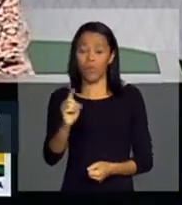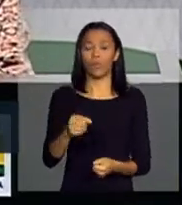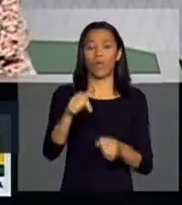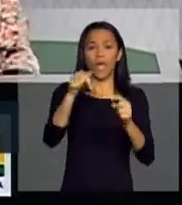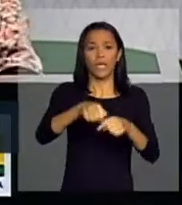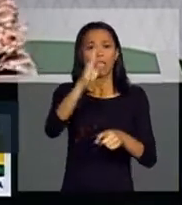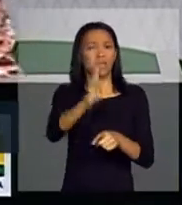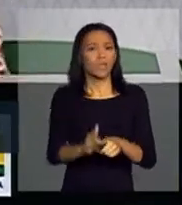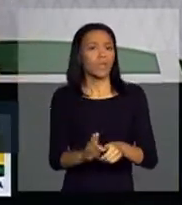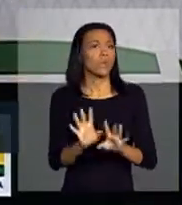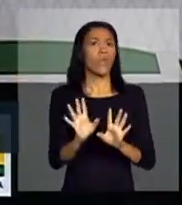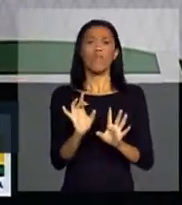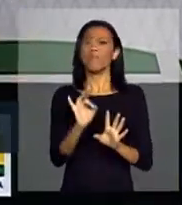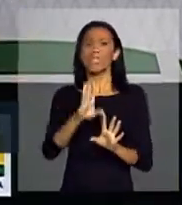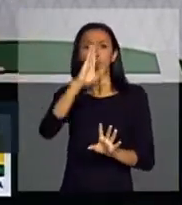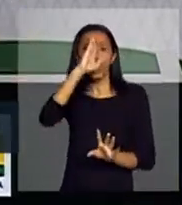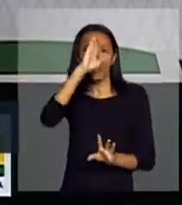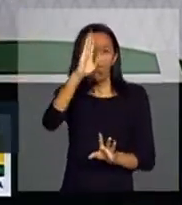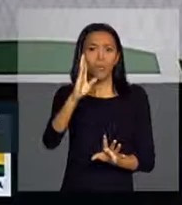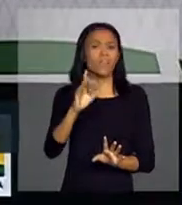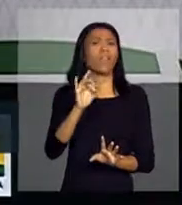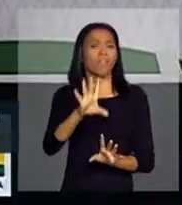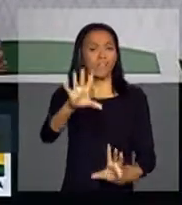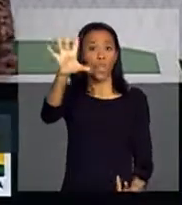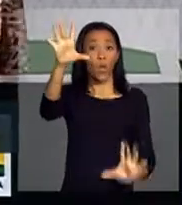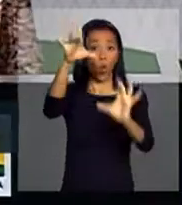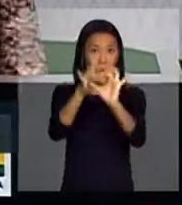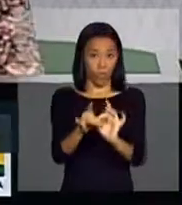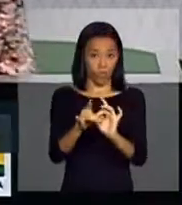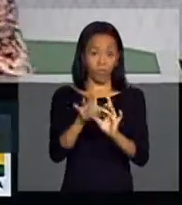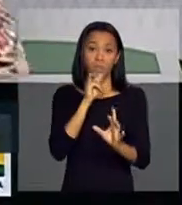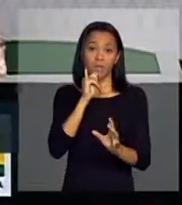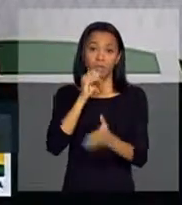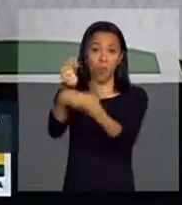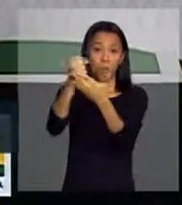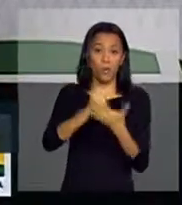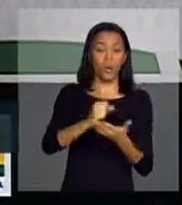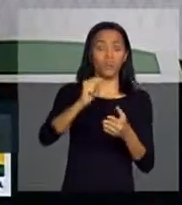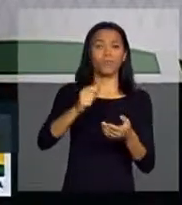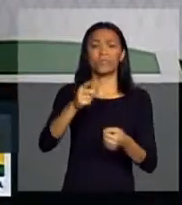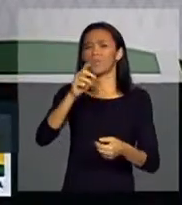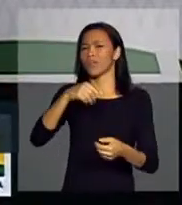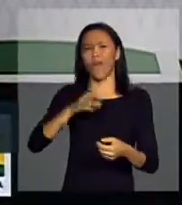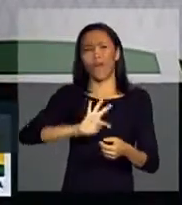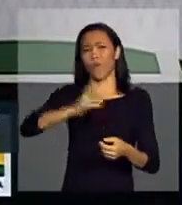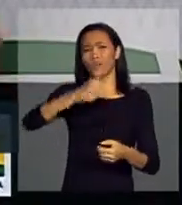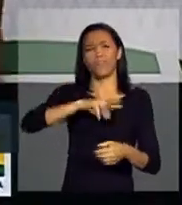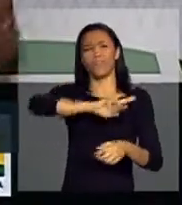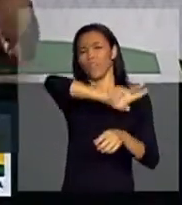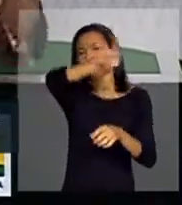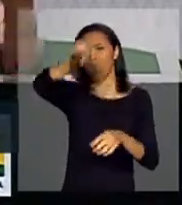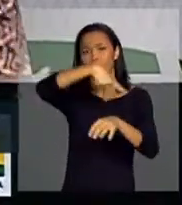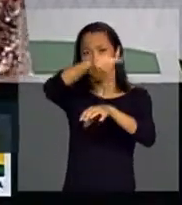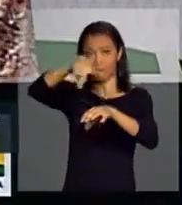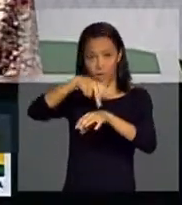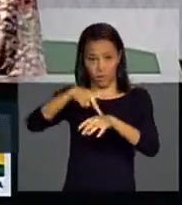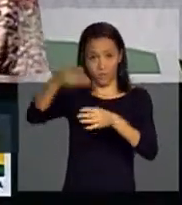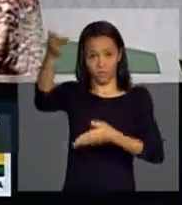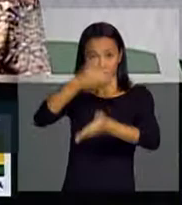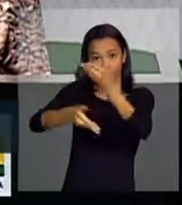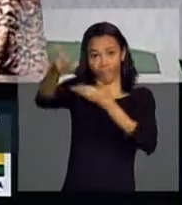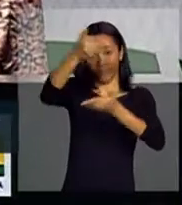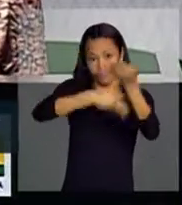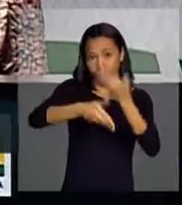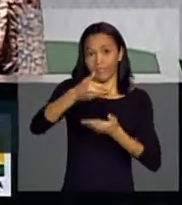Nacional ela vai ser combinada com importação como acontece em todos os países mas se mantém aqui